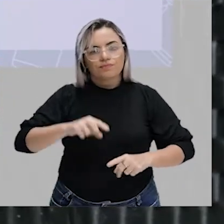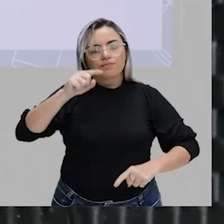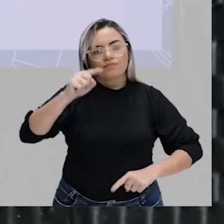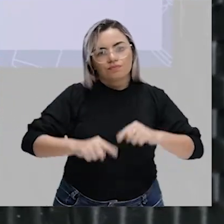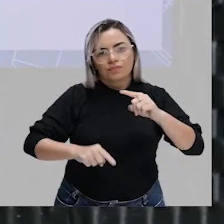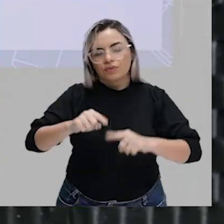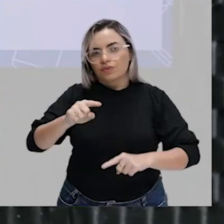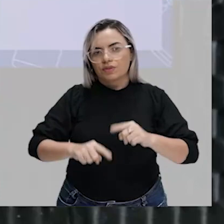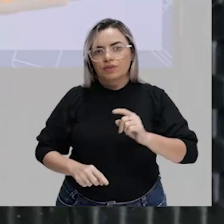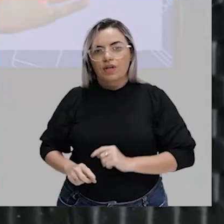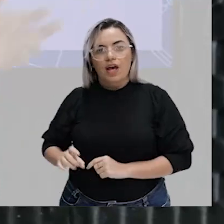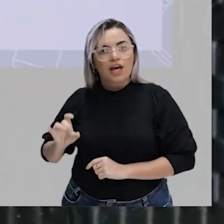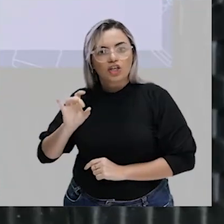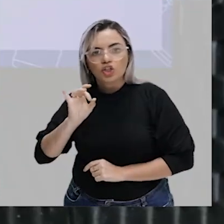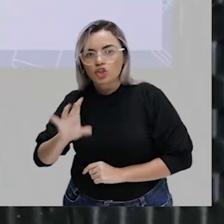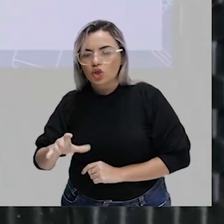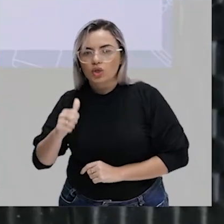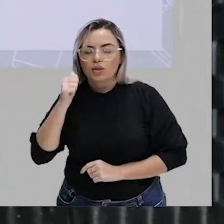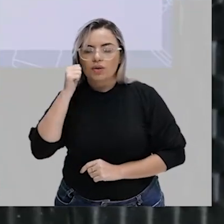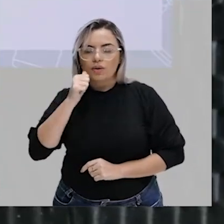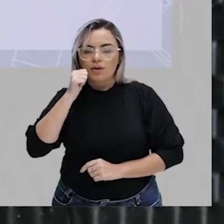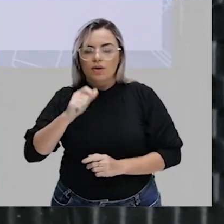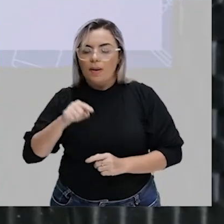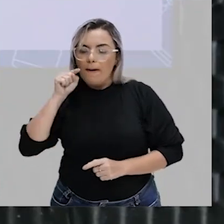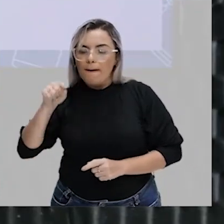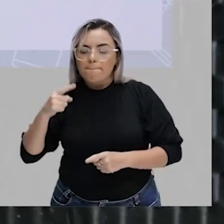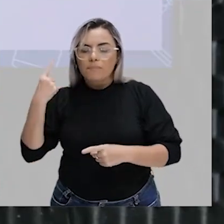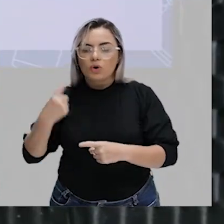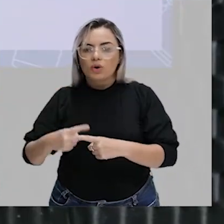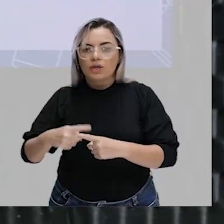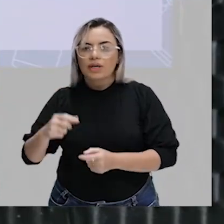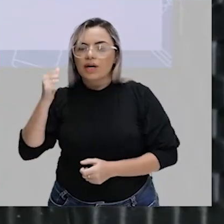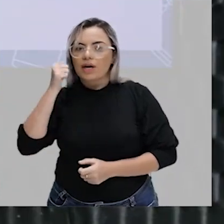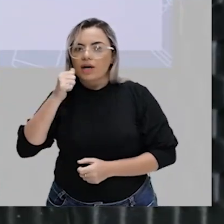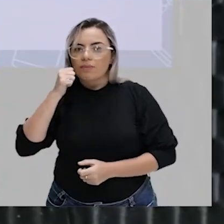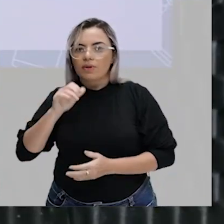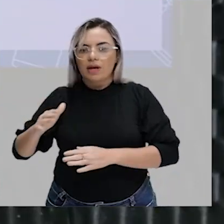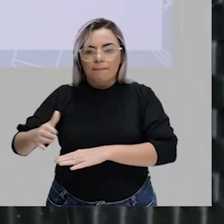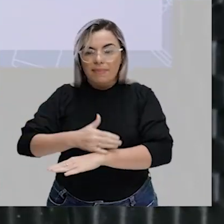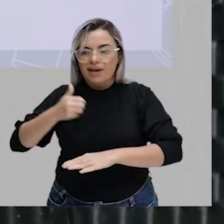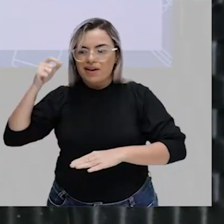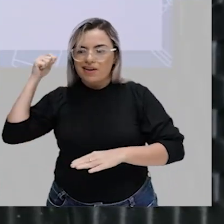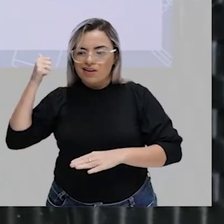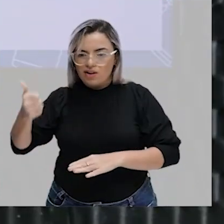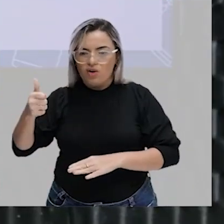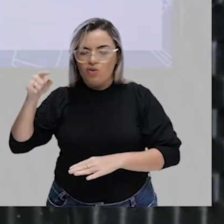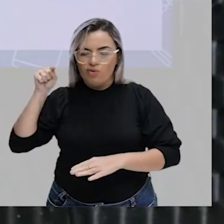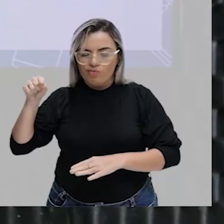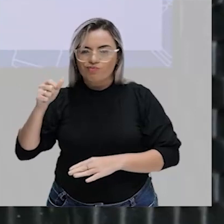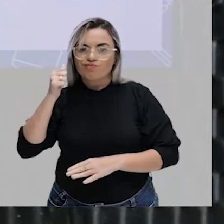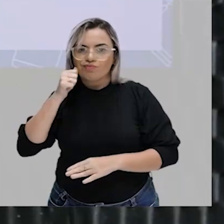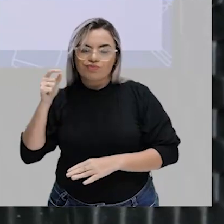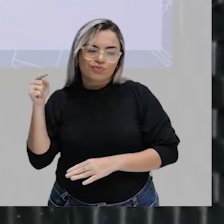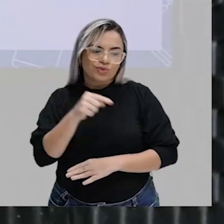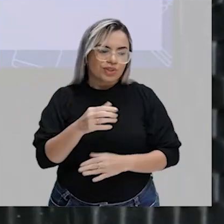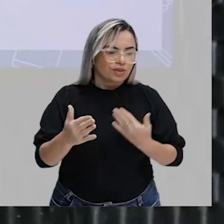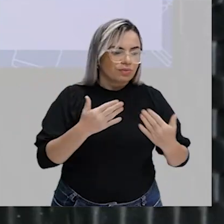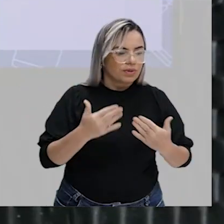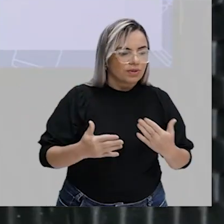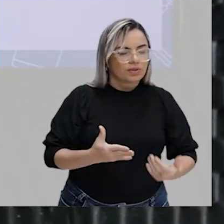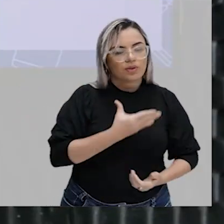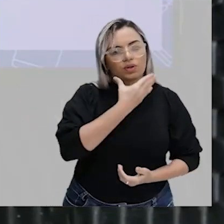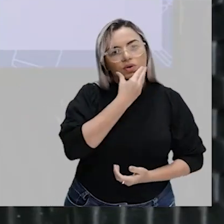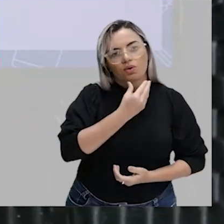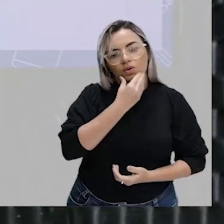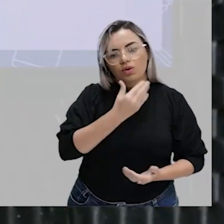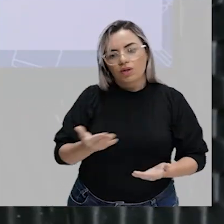porque a mulher tem um equilíbrio maior do que o homem. E aqui também existe uma sequência de gestos que devem ser